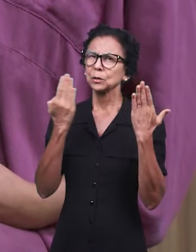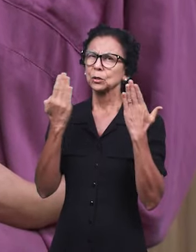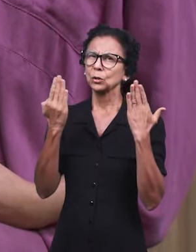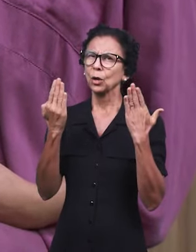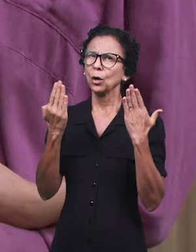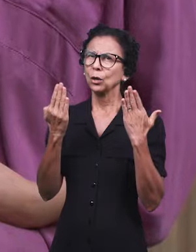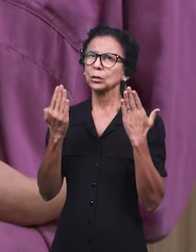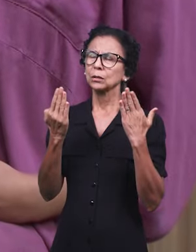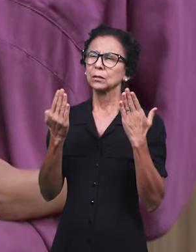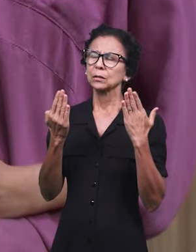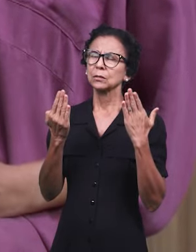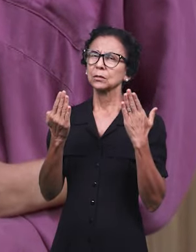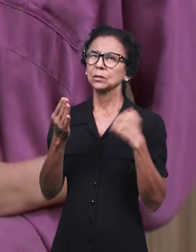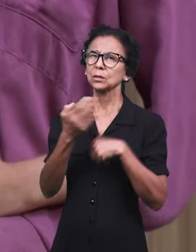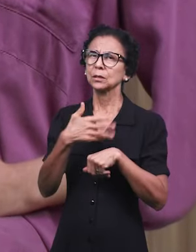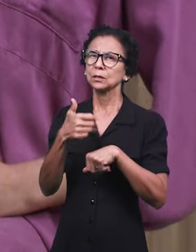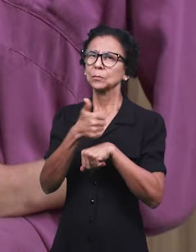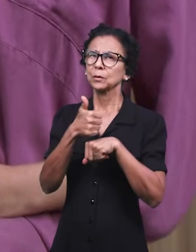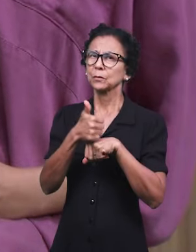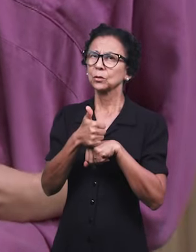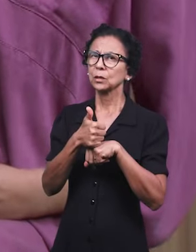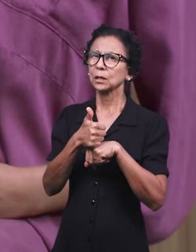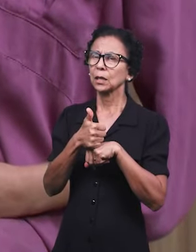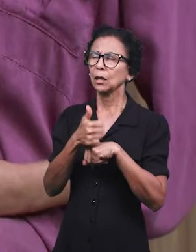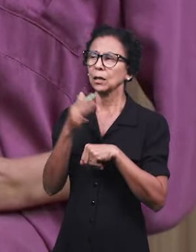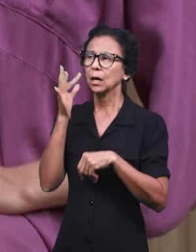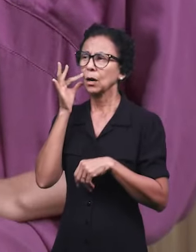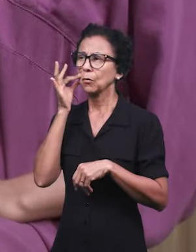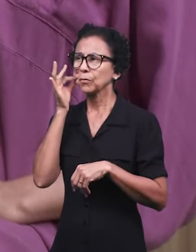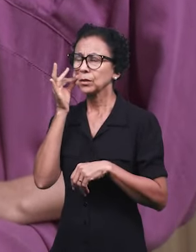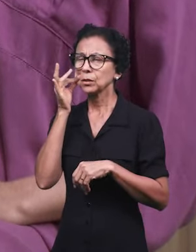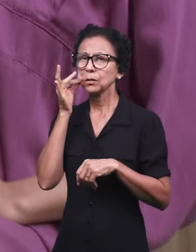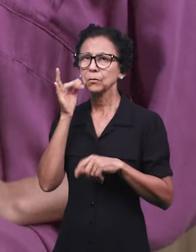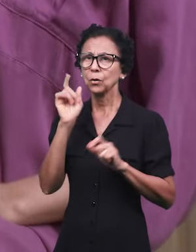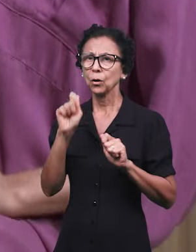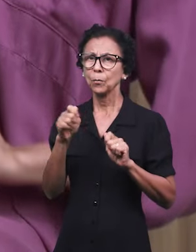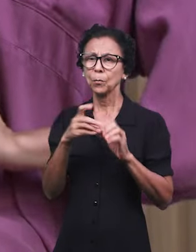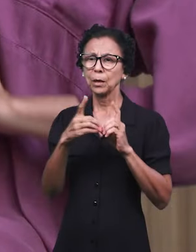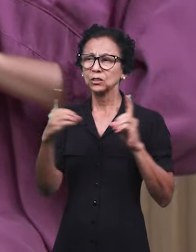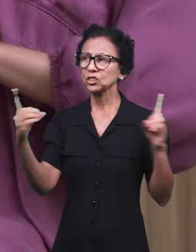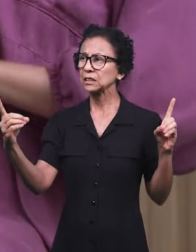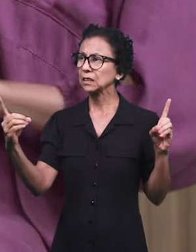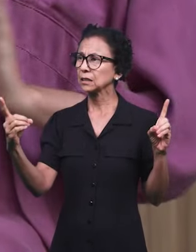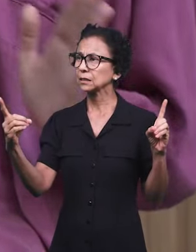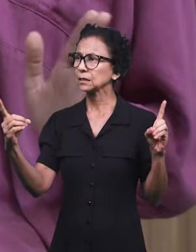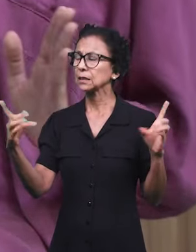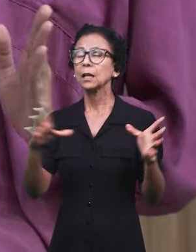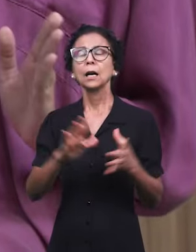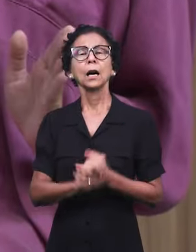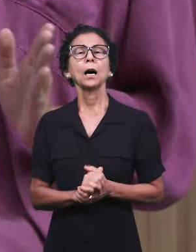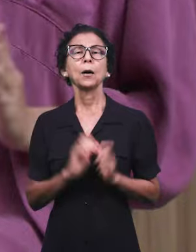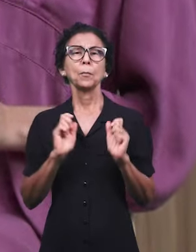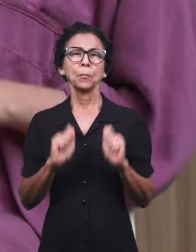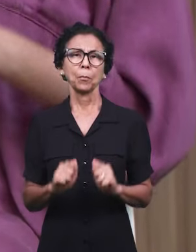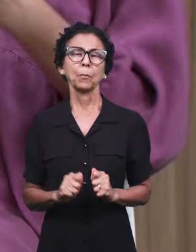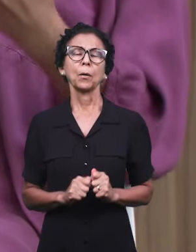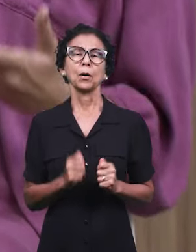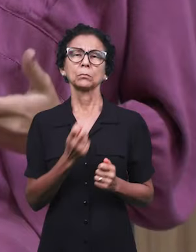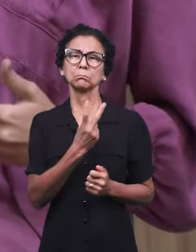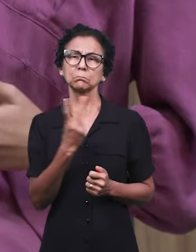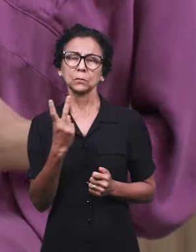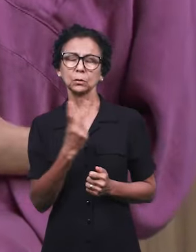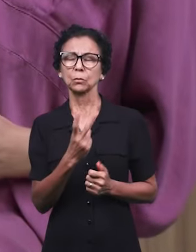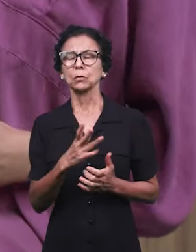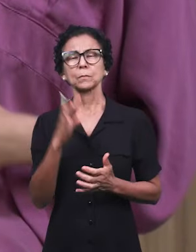Ou é online, você atende online, você atende presencialmente? Como que funciona? Então, hoje nós funcionamos das duas modalidades, né?